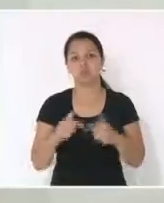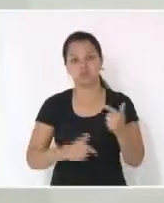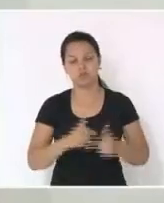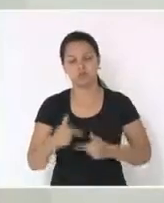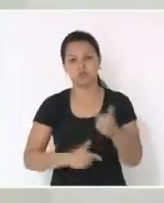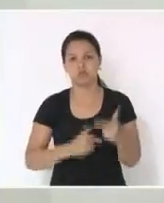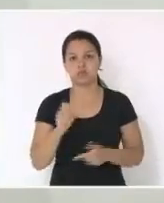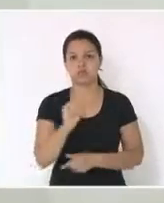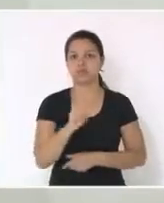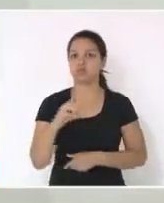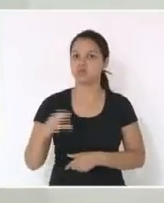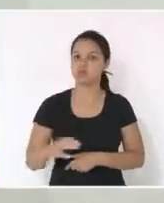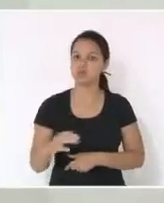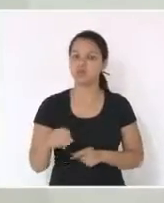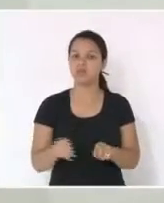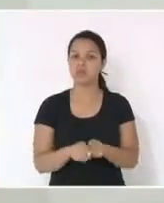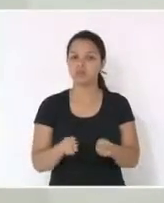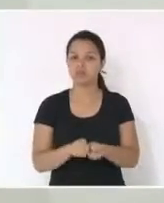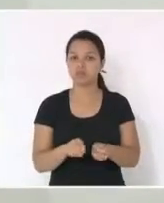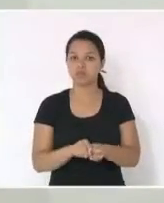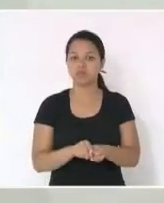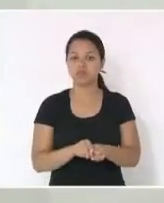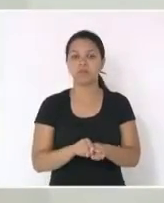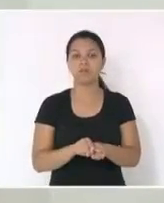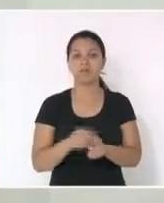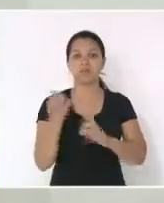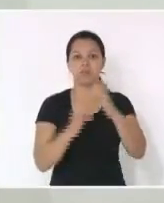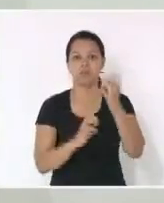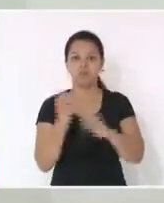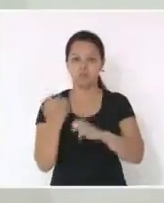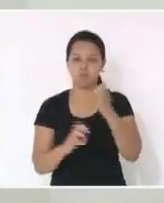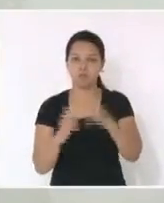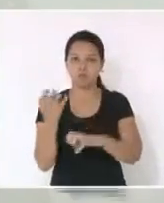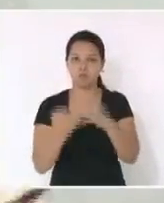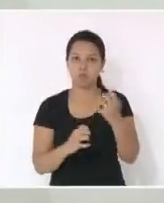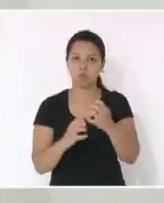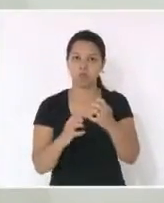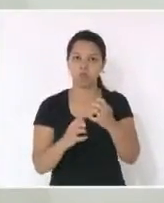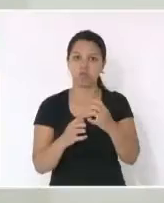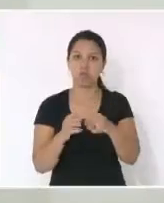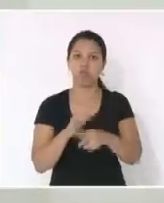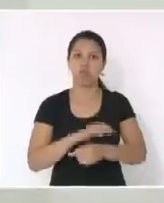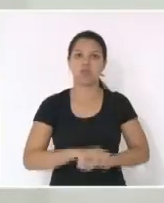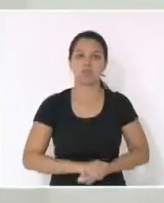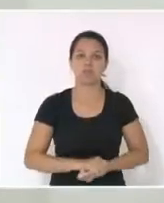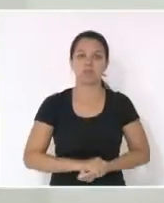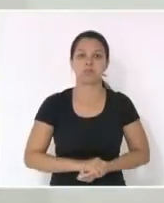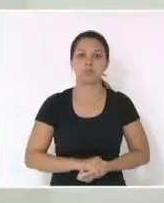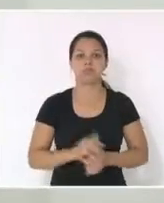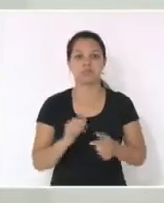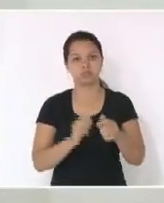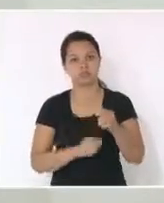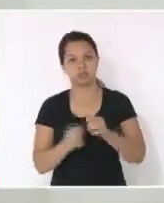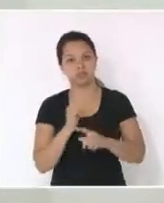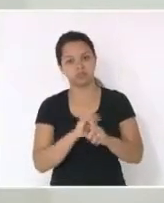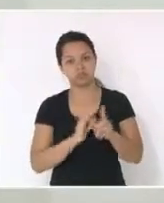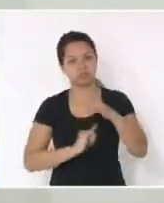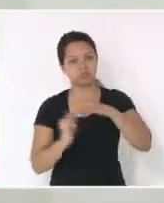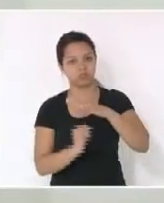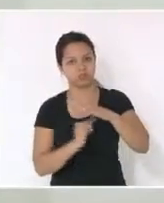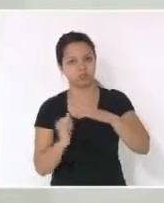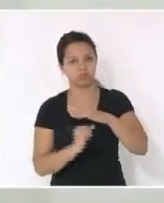catarinense também que o empresário seja ele da área do comércio no varejo seja a ele da área industrial ou da